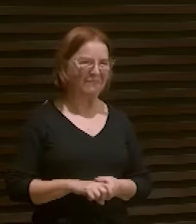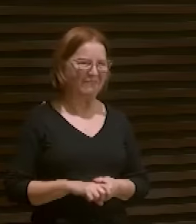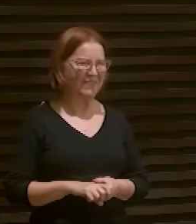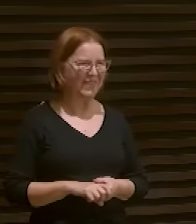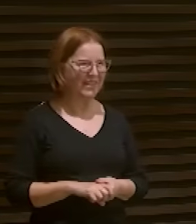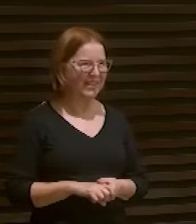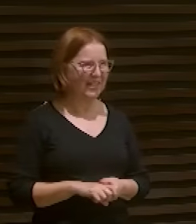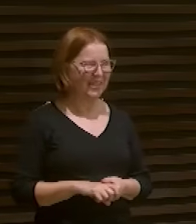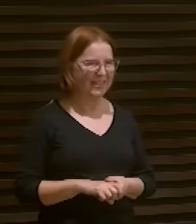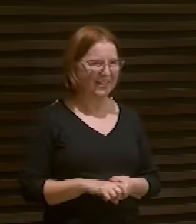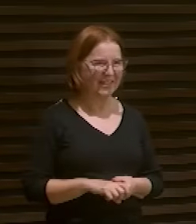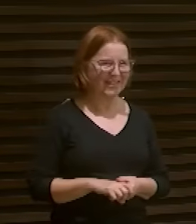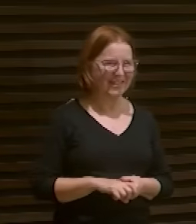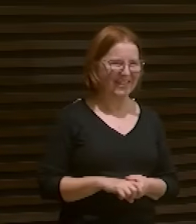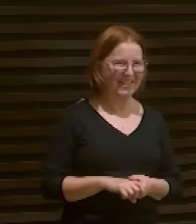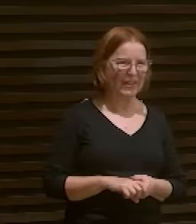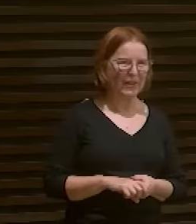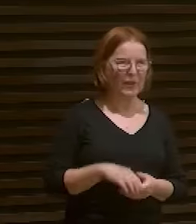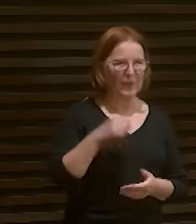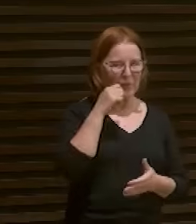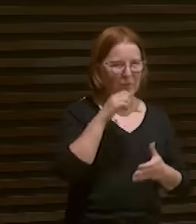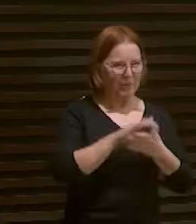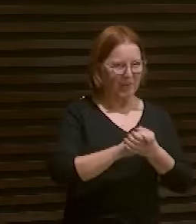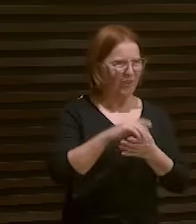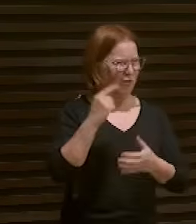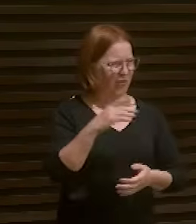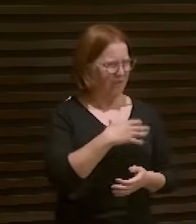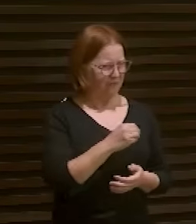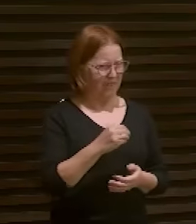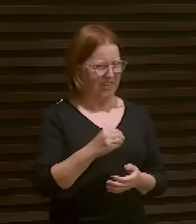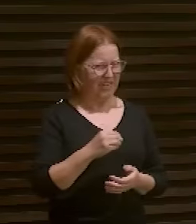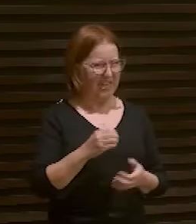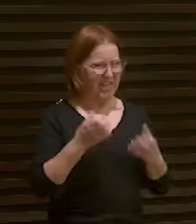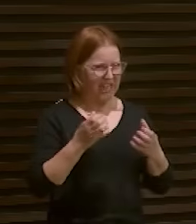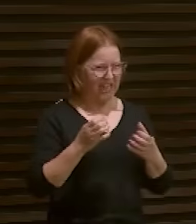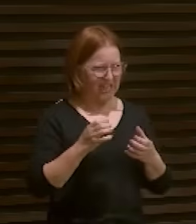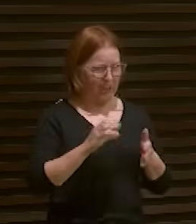Sabe aquele genro que caiu de paraquedas lá na sua empresa e quer tomar tudo?